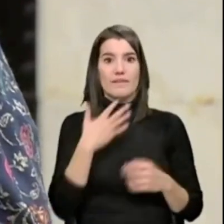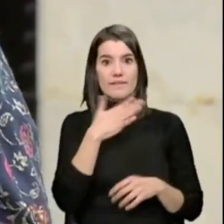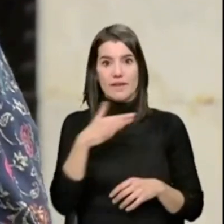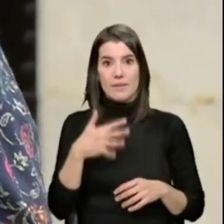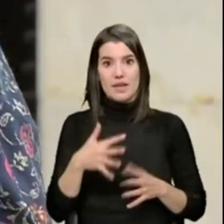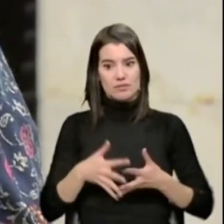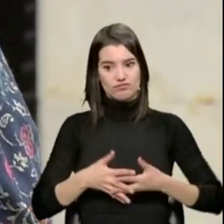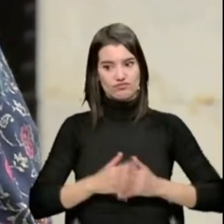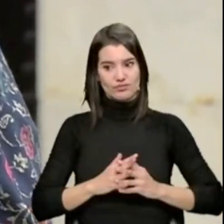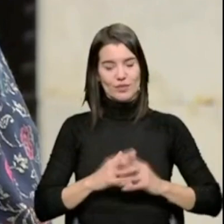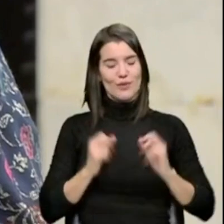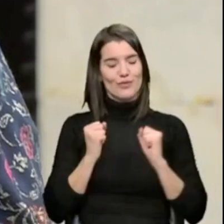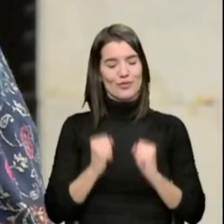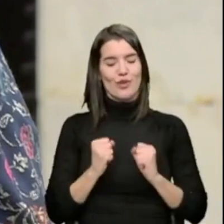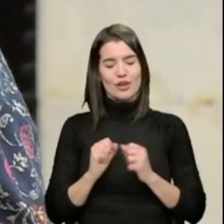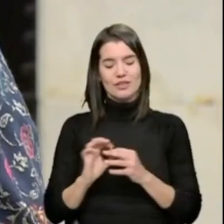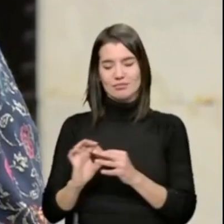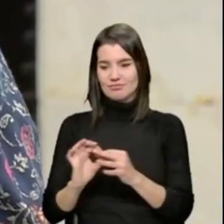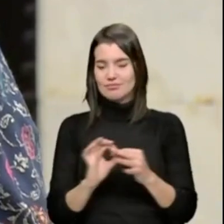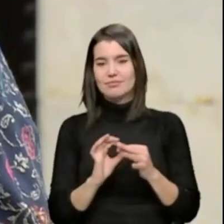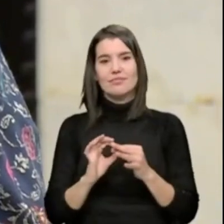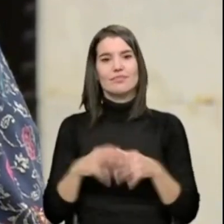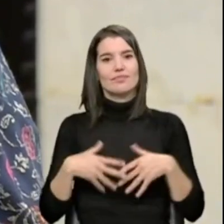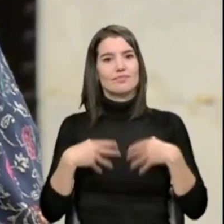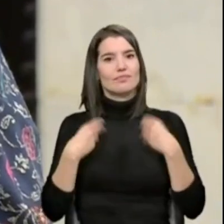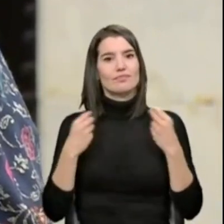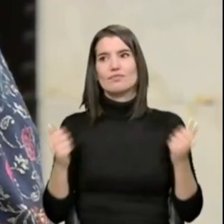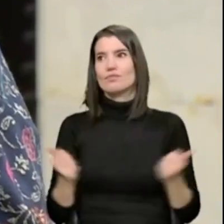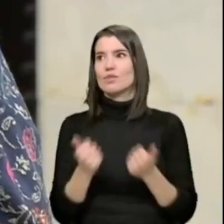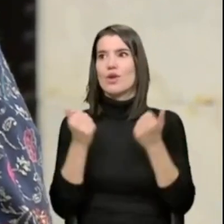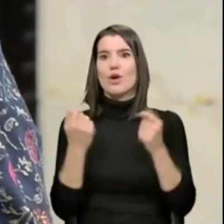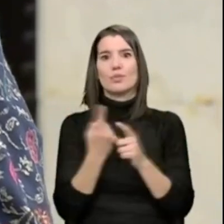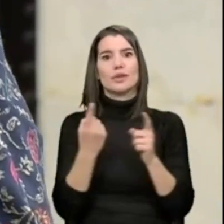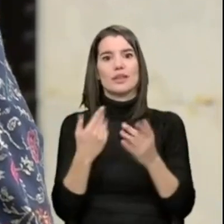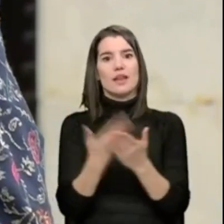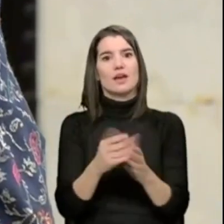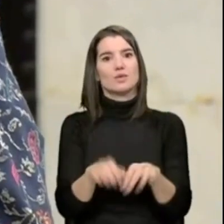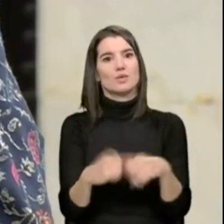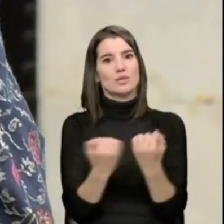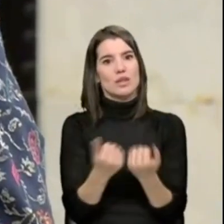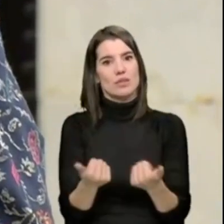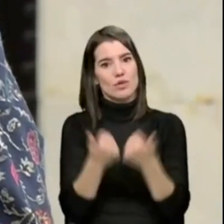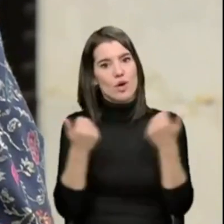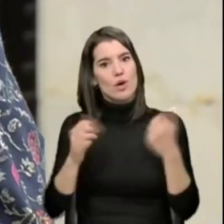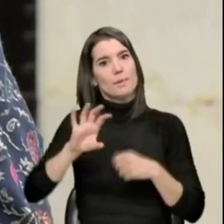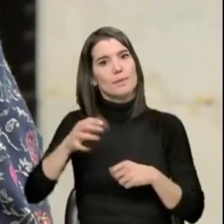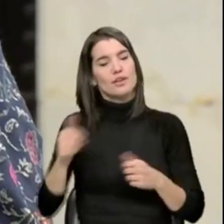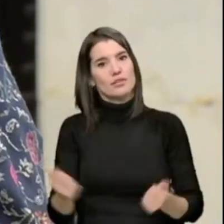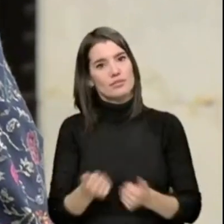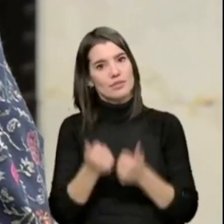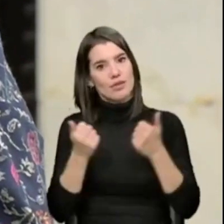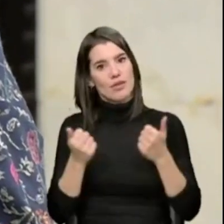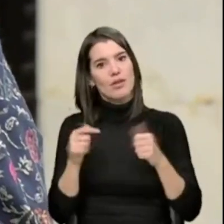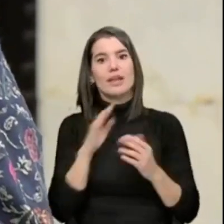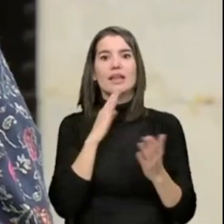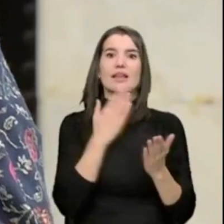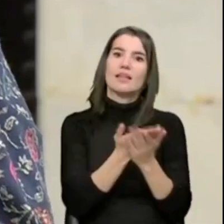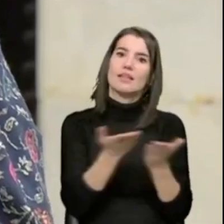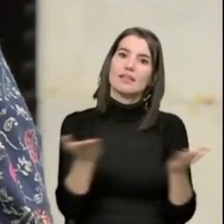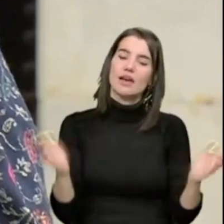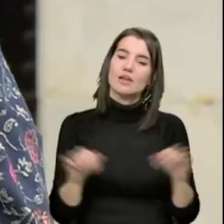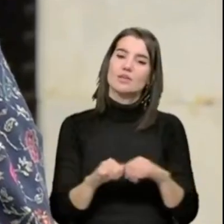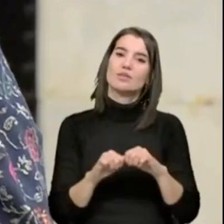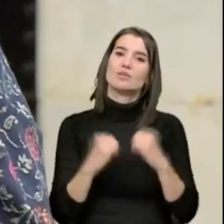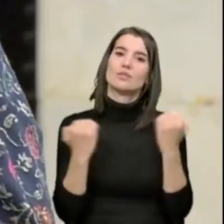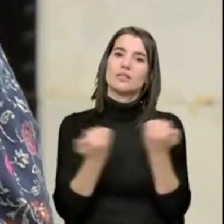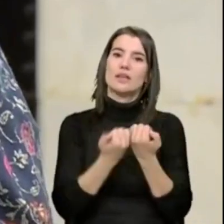familiar muito forte, tudo o resto é melhor, porque a sociedade é melhor, o país é melhor e isto contribui para uma sociedade mais